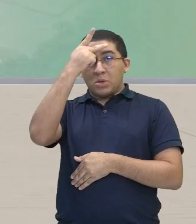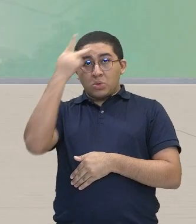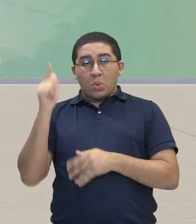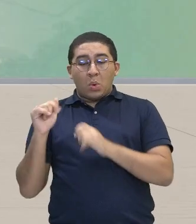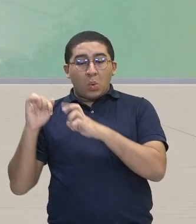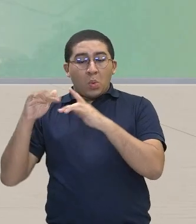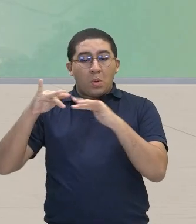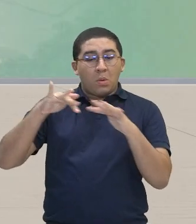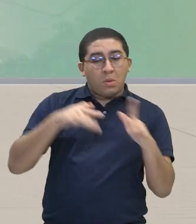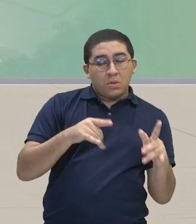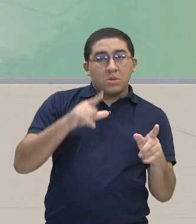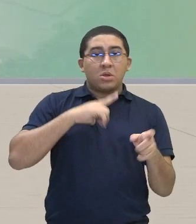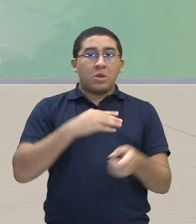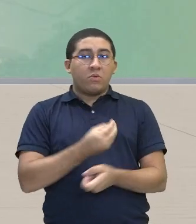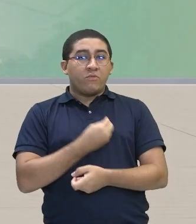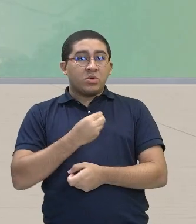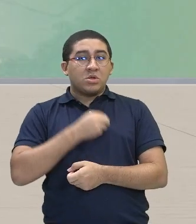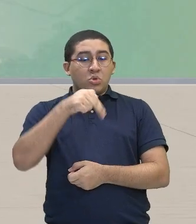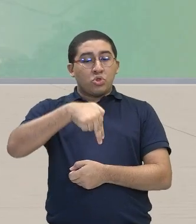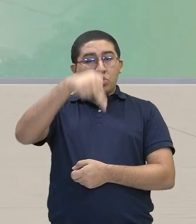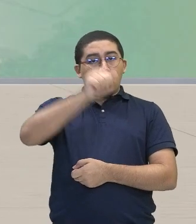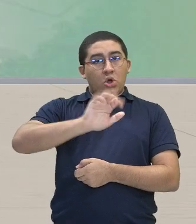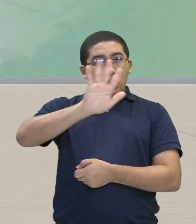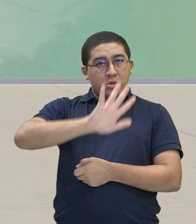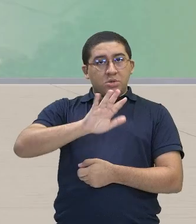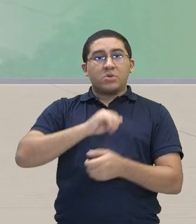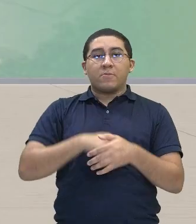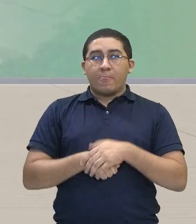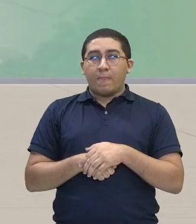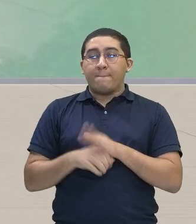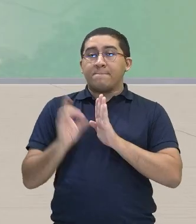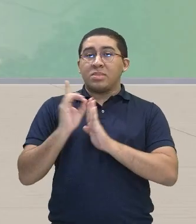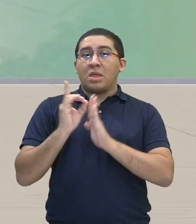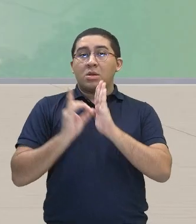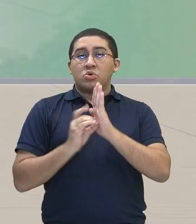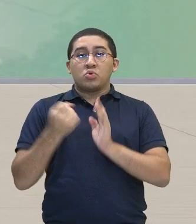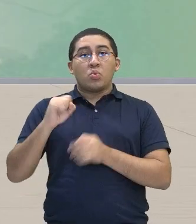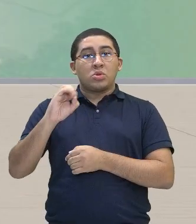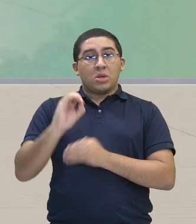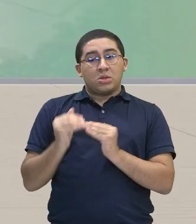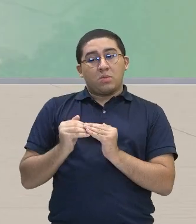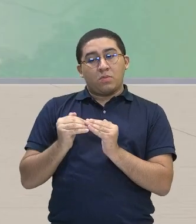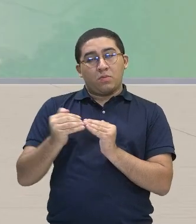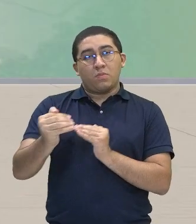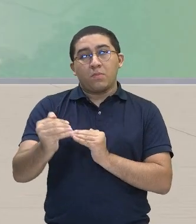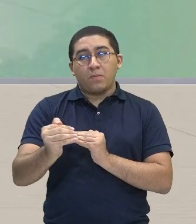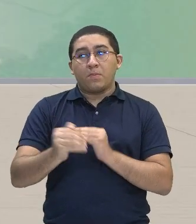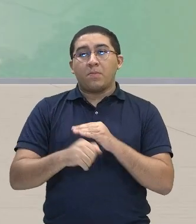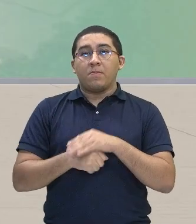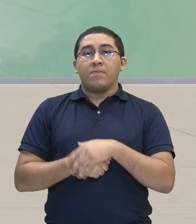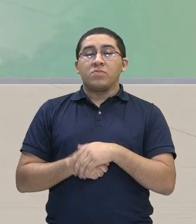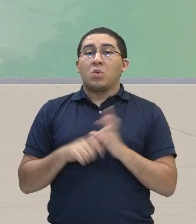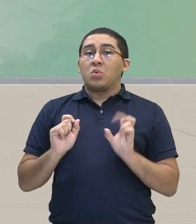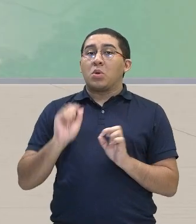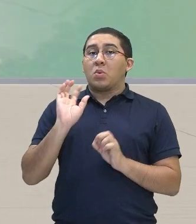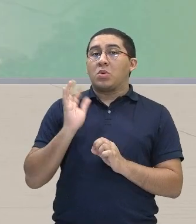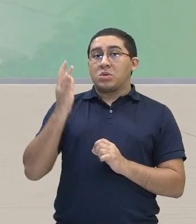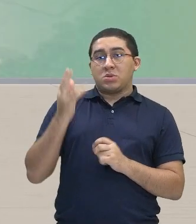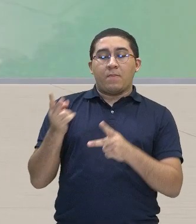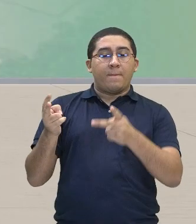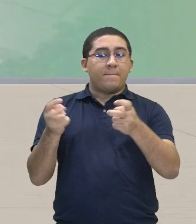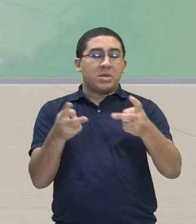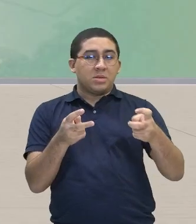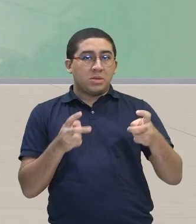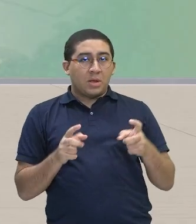região norte. A partir da década de 80, final dos anos 80 em diante, o que vai ser